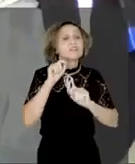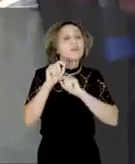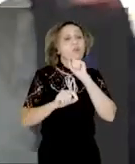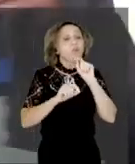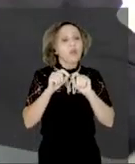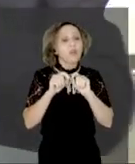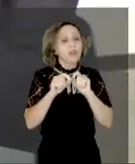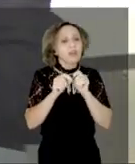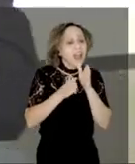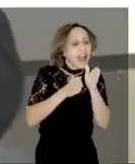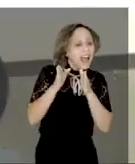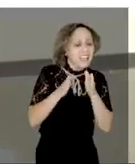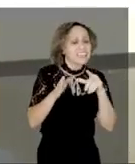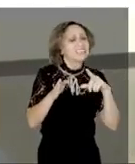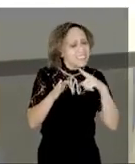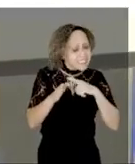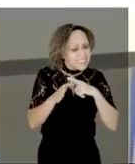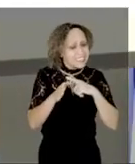Isso é democracia.